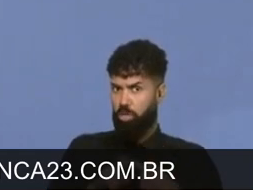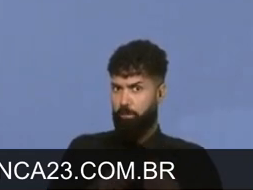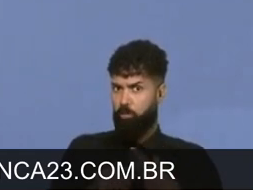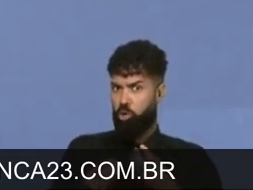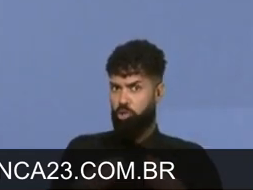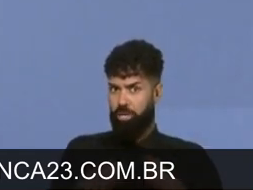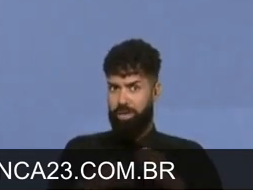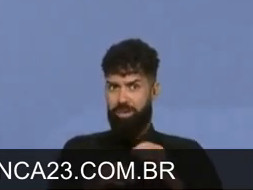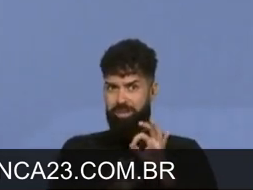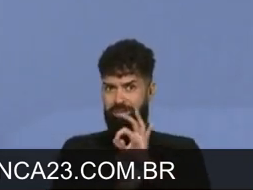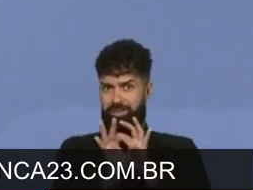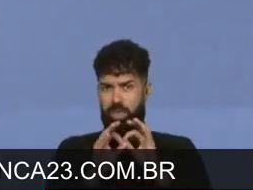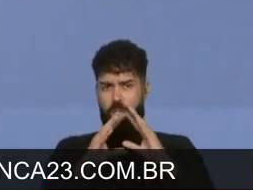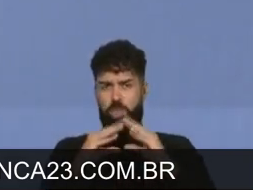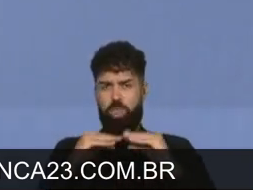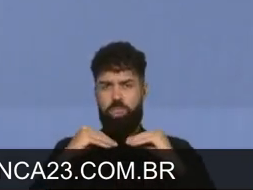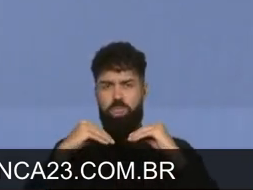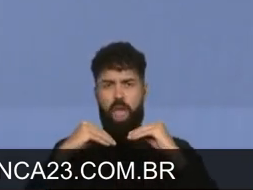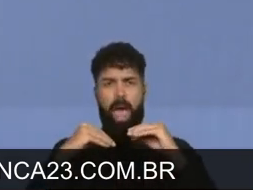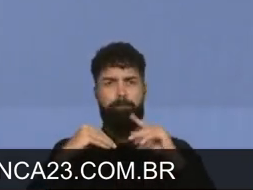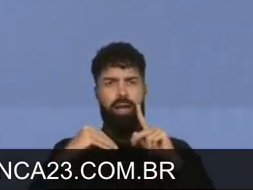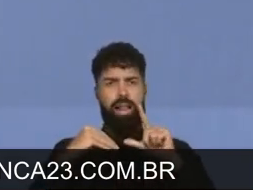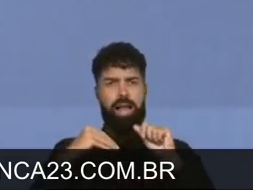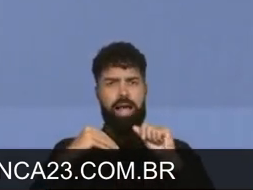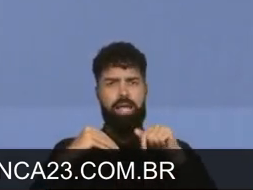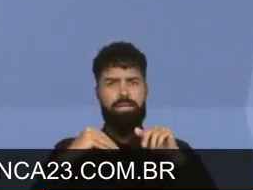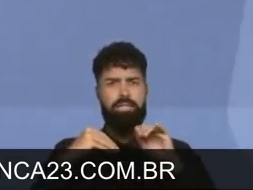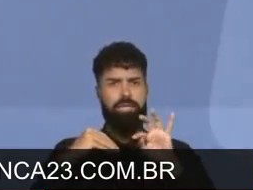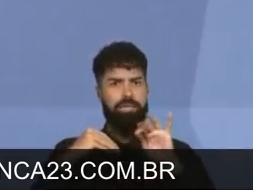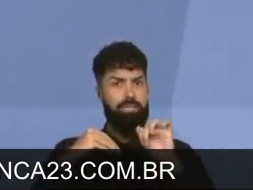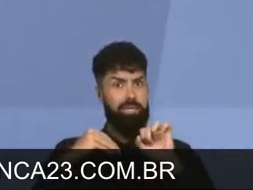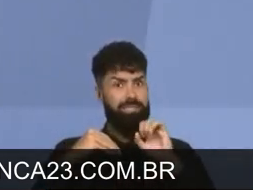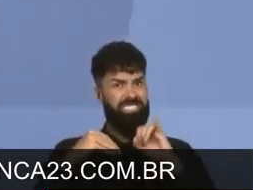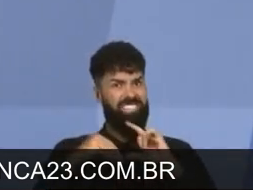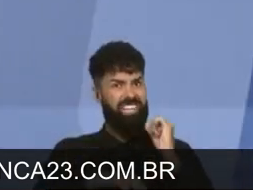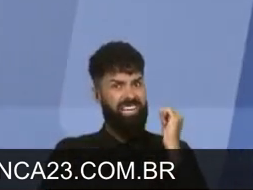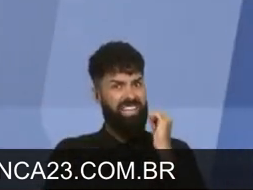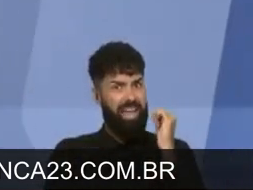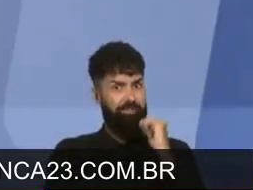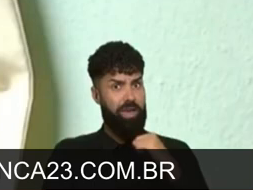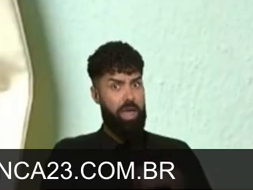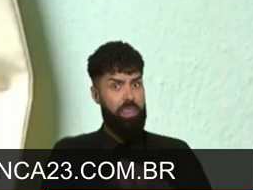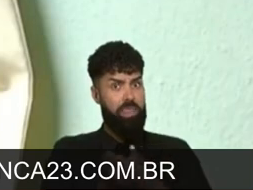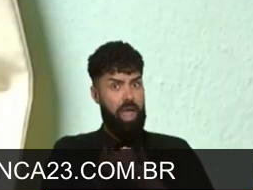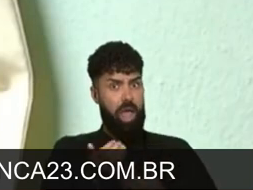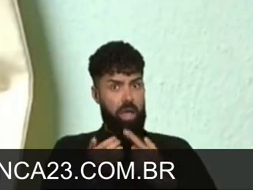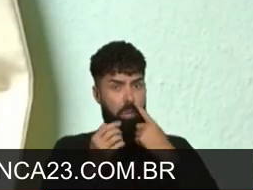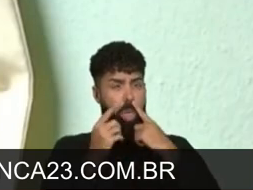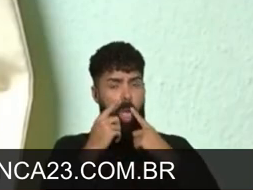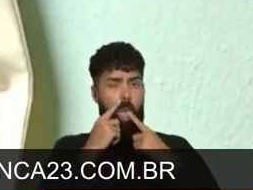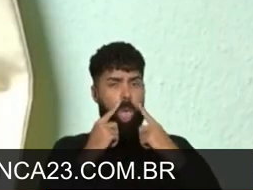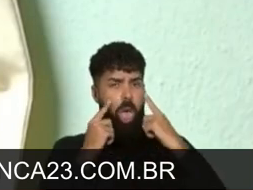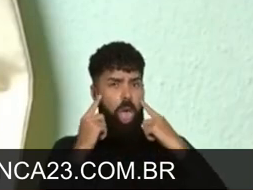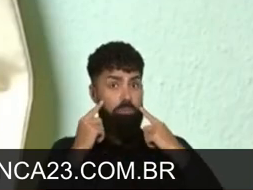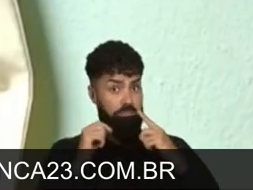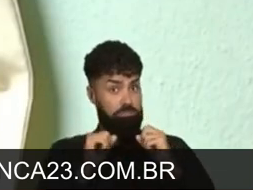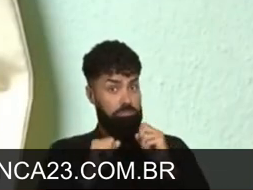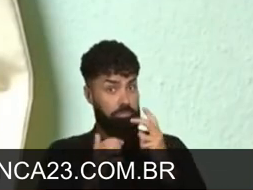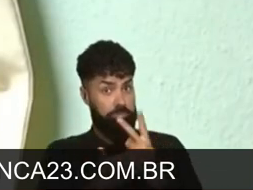nas plaquetas, sobretudo quando o paciente desenvolve quadros graves como o da dengue hemorrágica. São medicamentos, né,